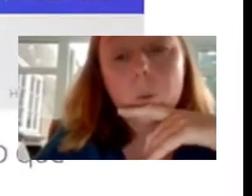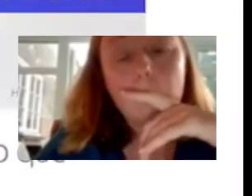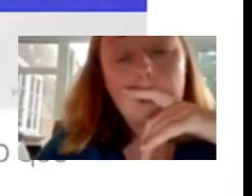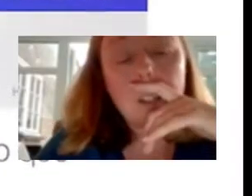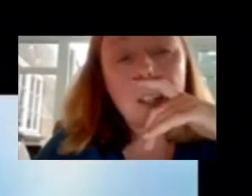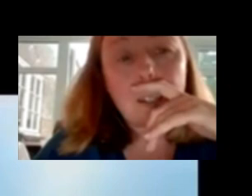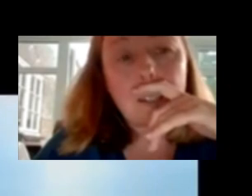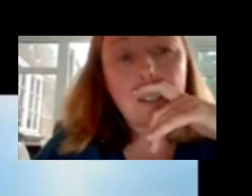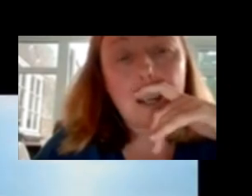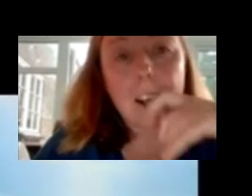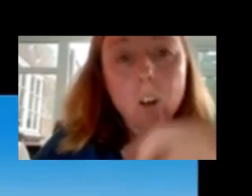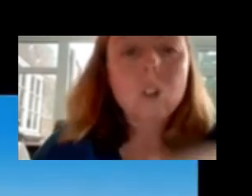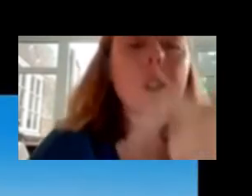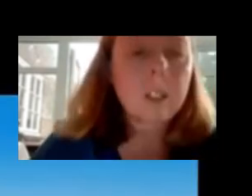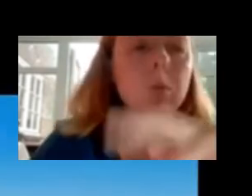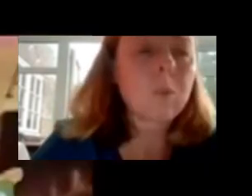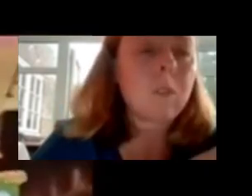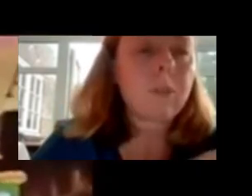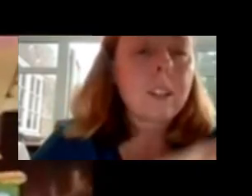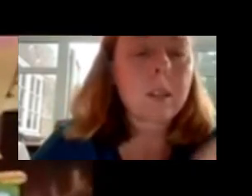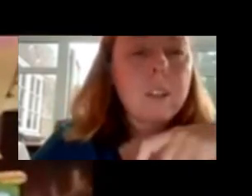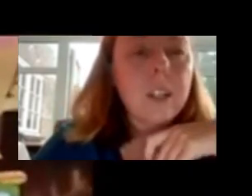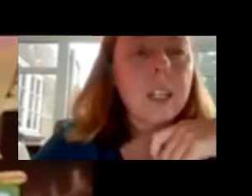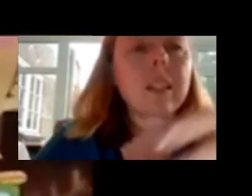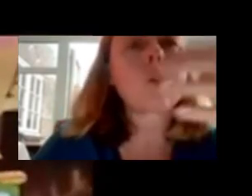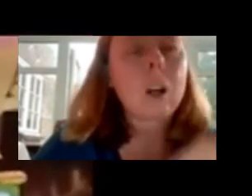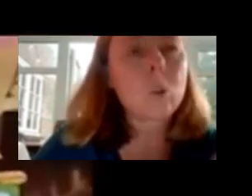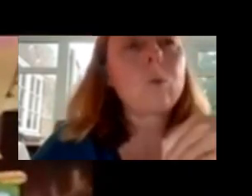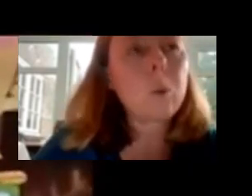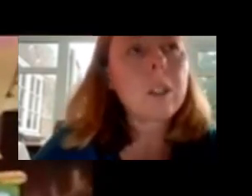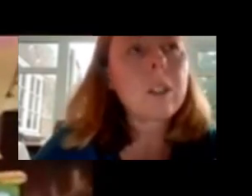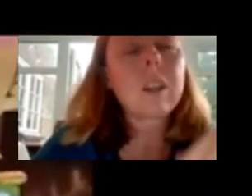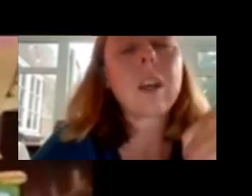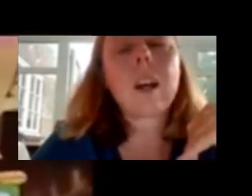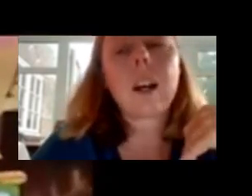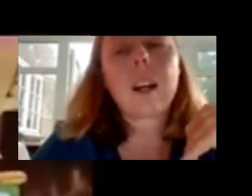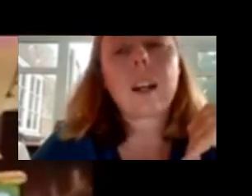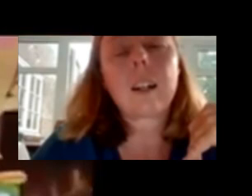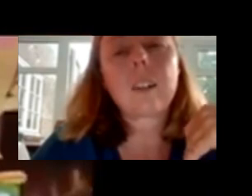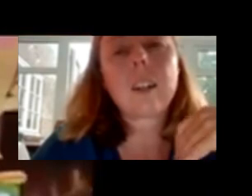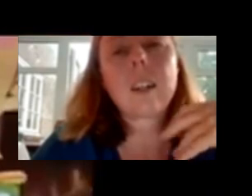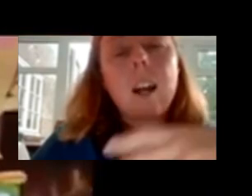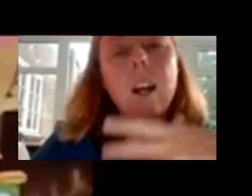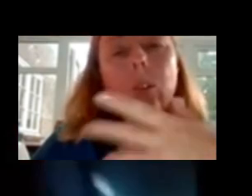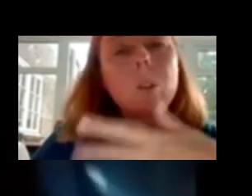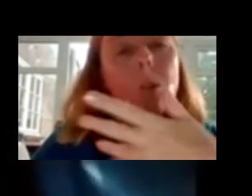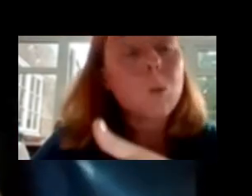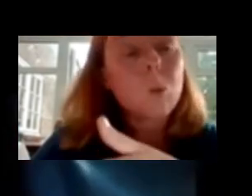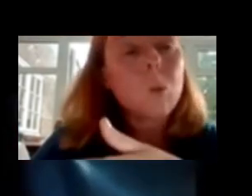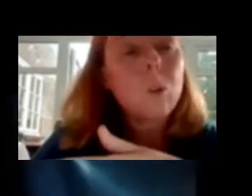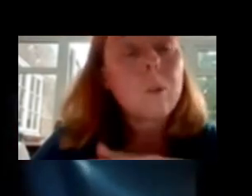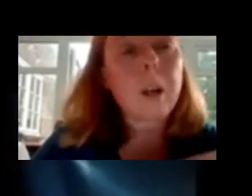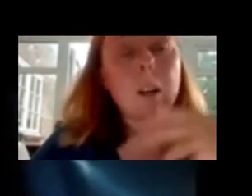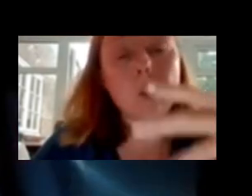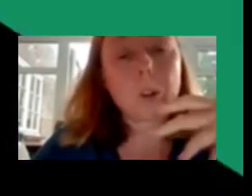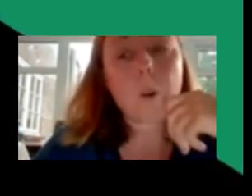Aí no filme, aí nós fazemos referência aos filmes que a Lúcia